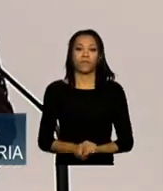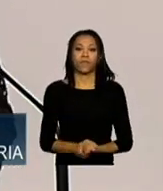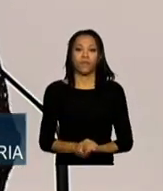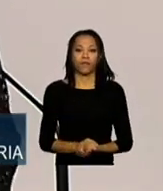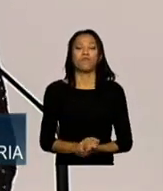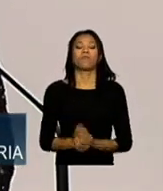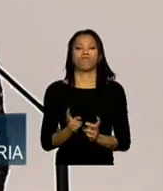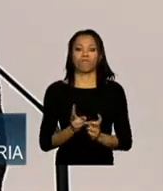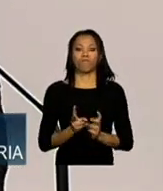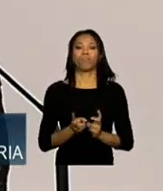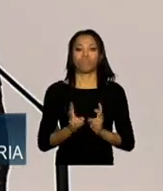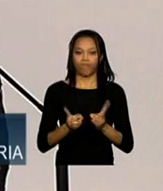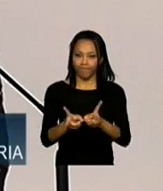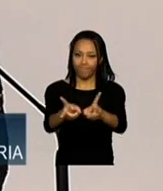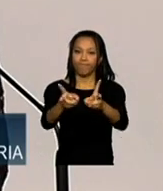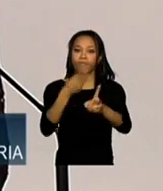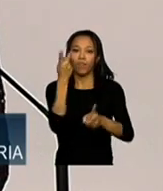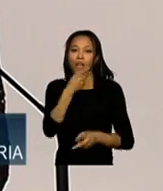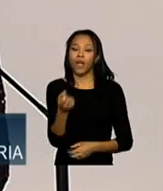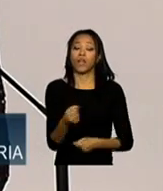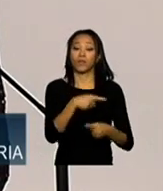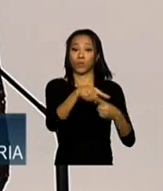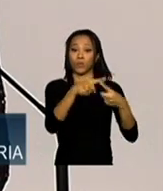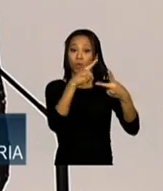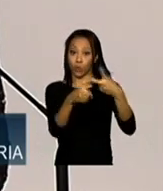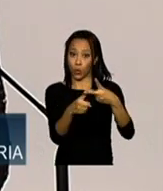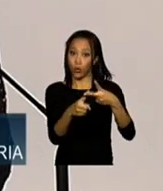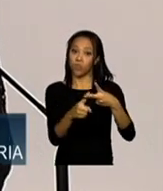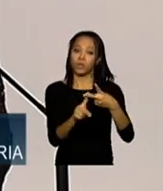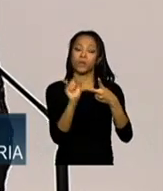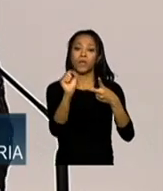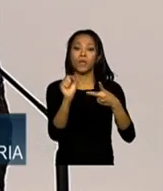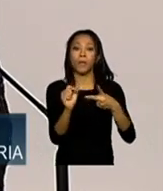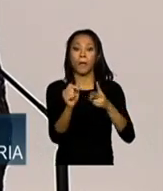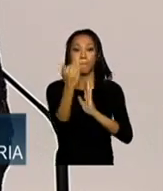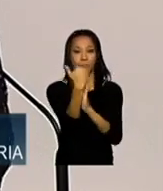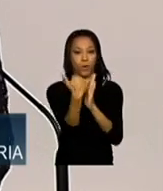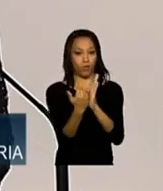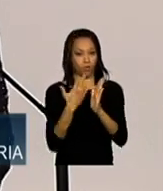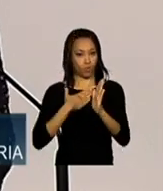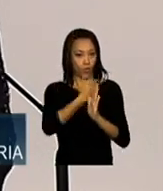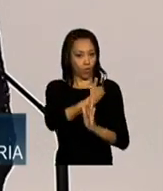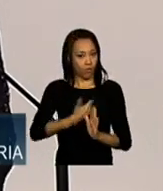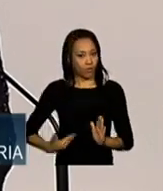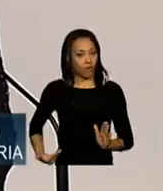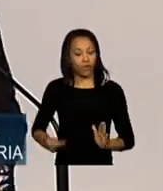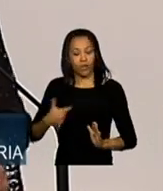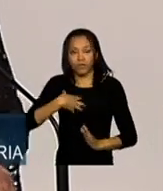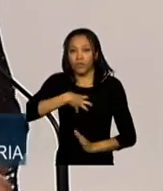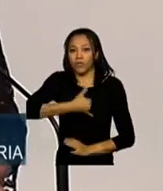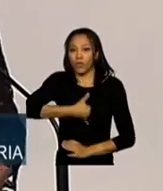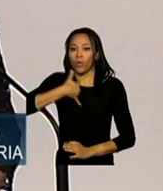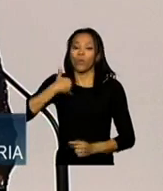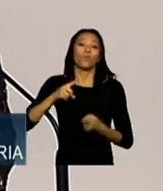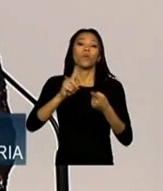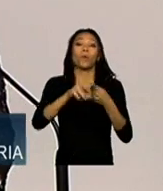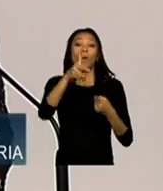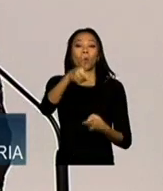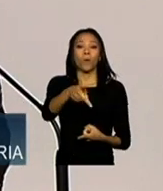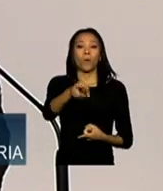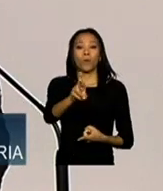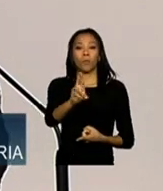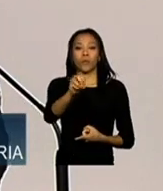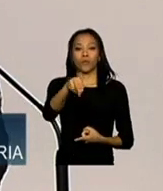de mencionar dois programas de meu governo que muito me orgulham: o Pronatec e